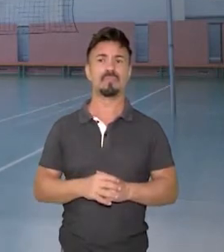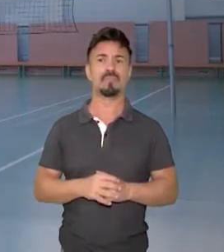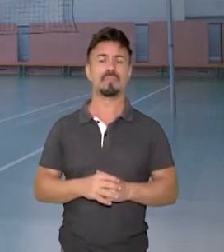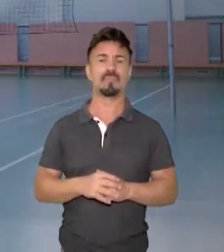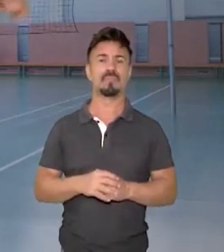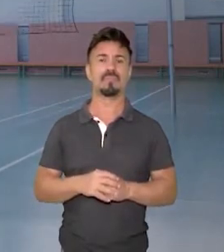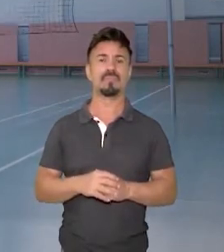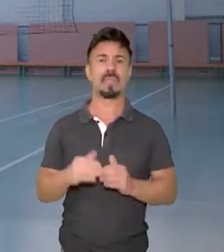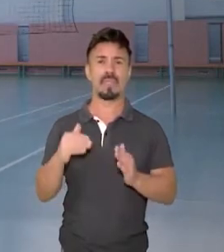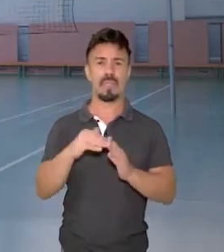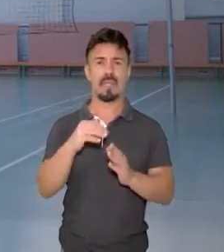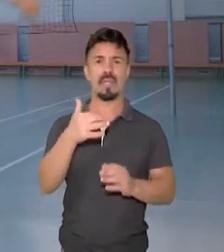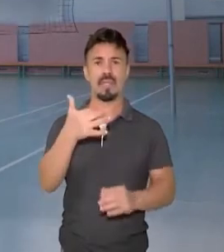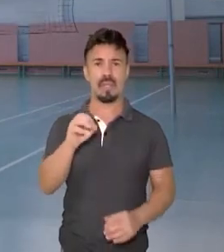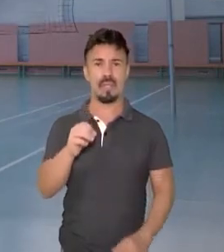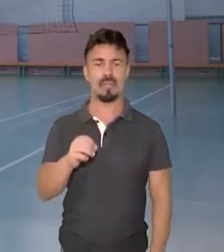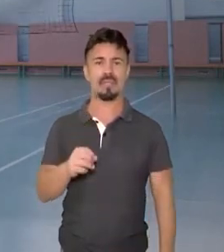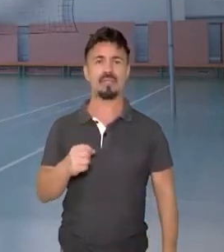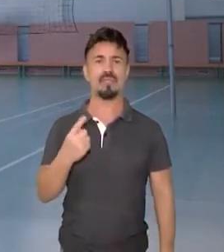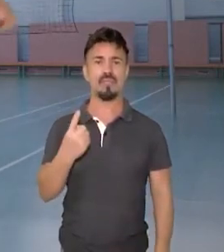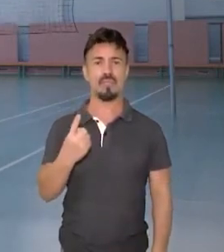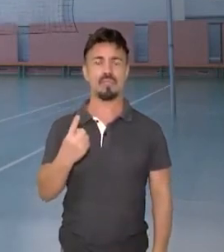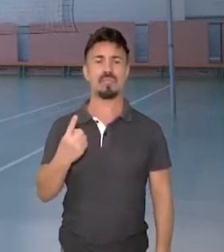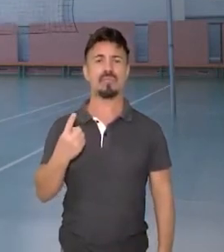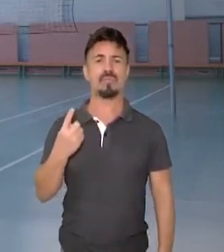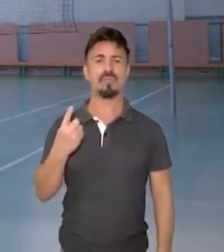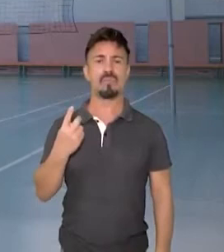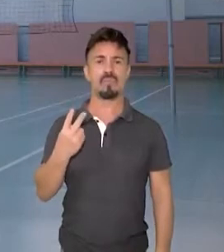a conta 10 também um